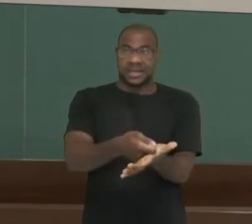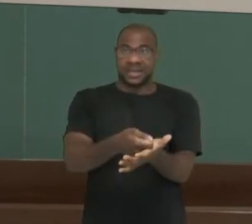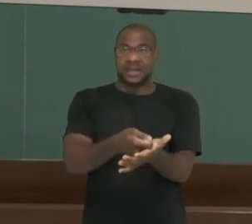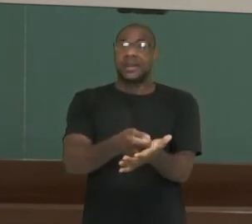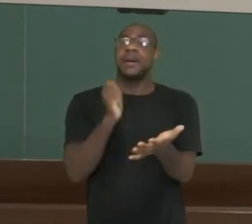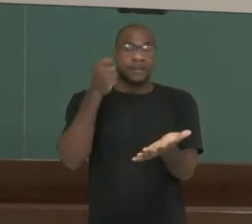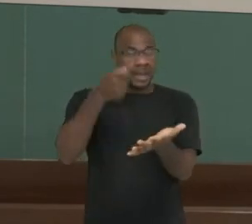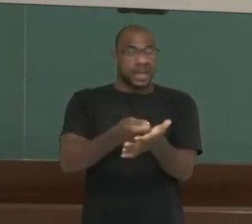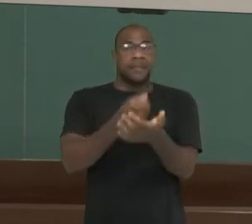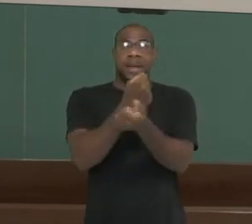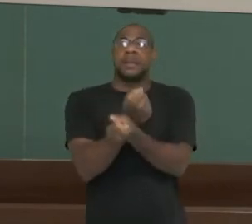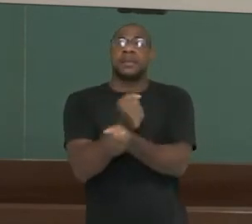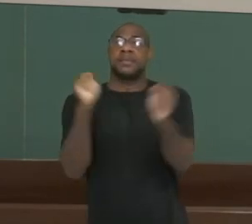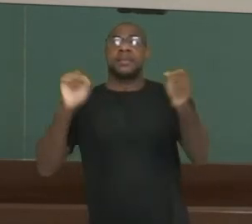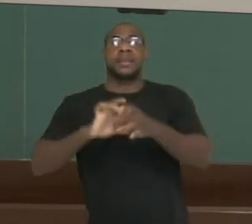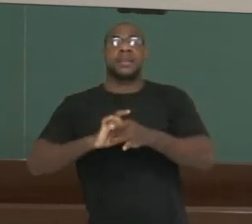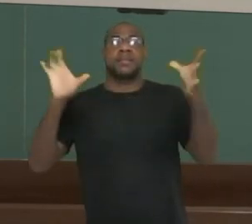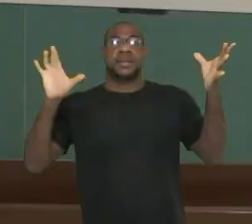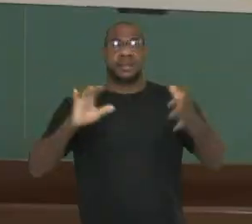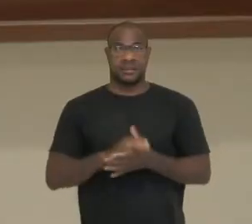a sua liberdade.